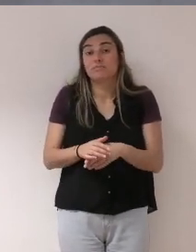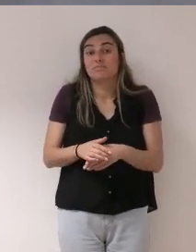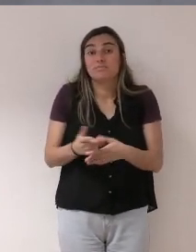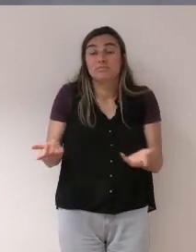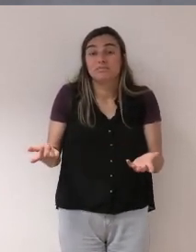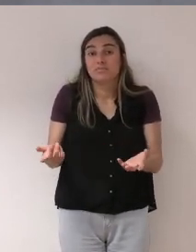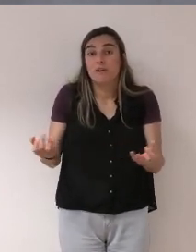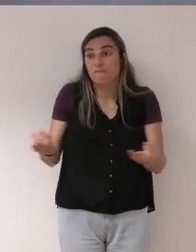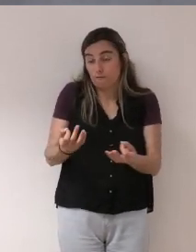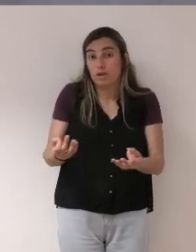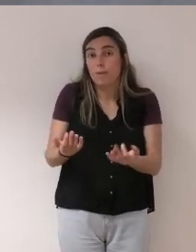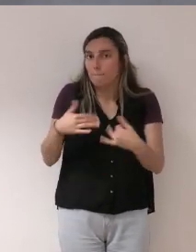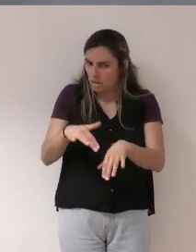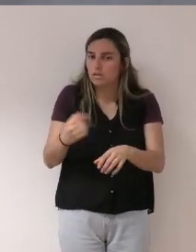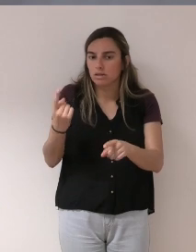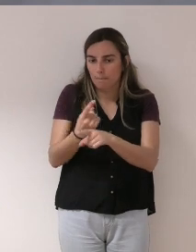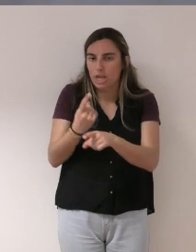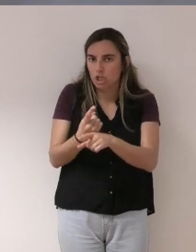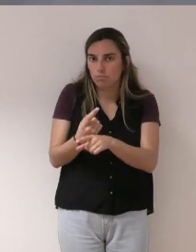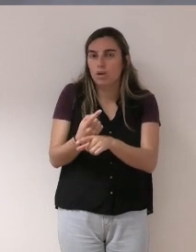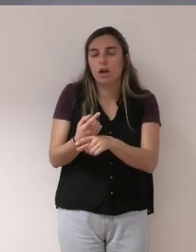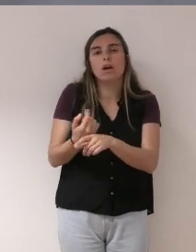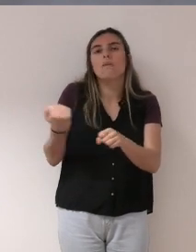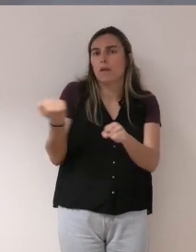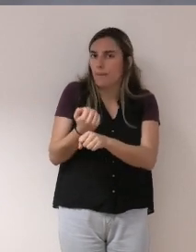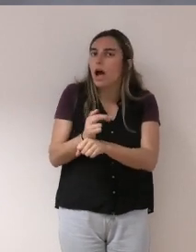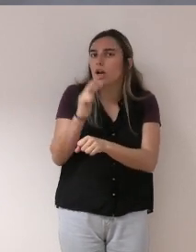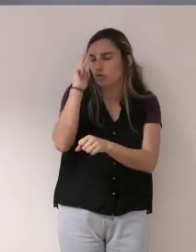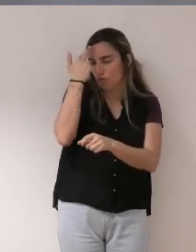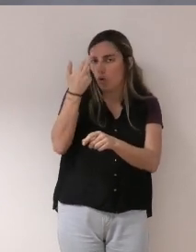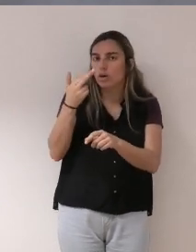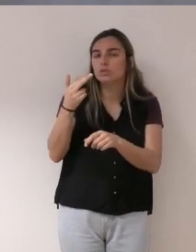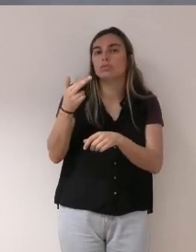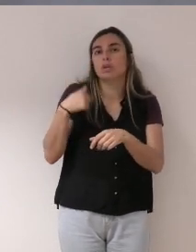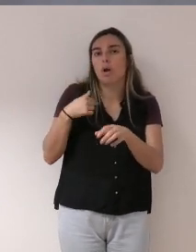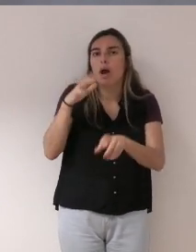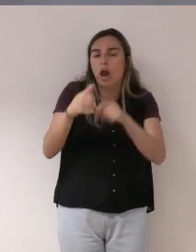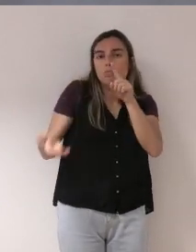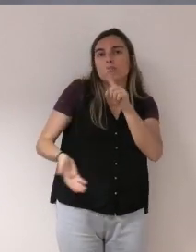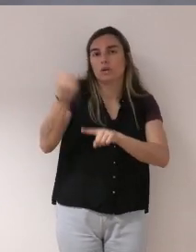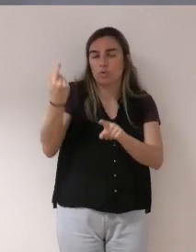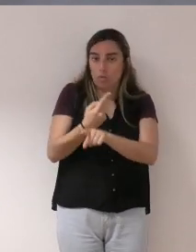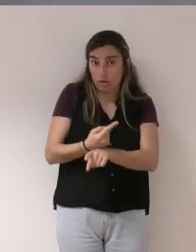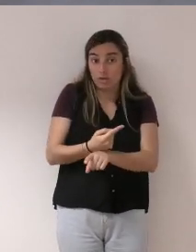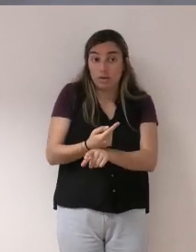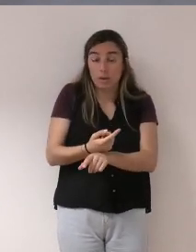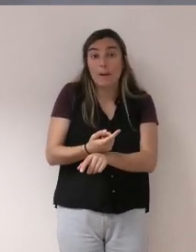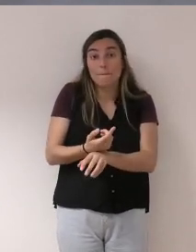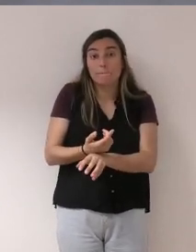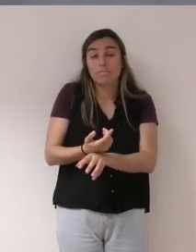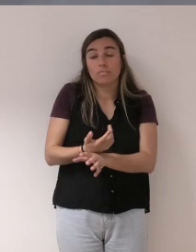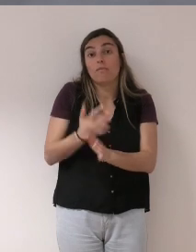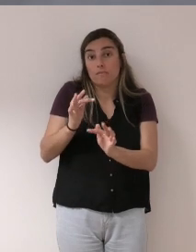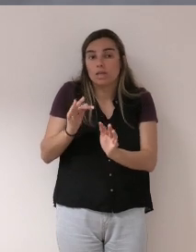de trabalho, de conquista. Mas isso. Mas é preciso merecer.